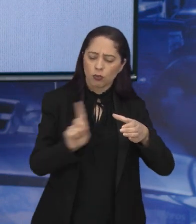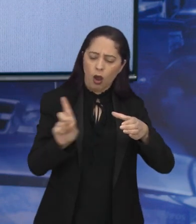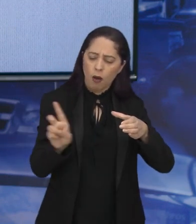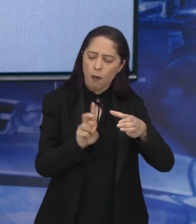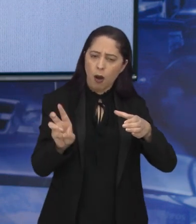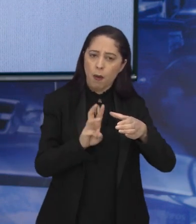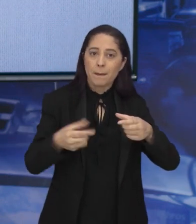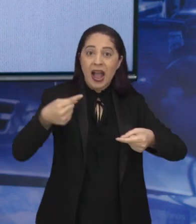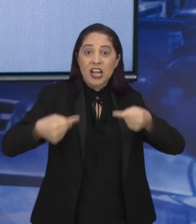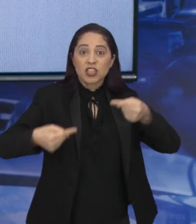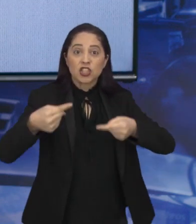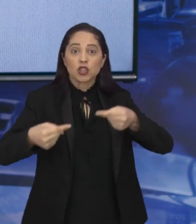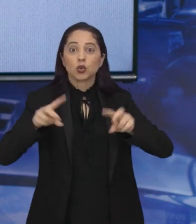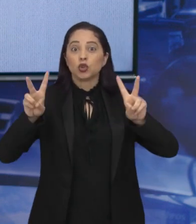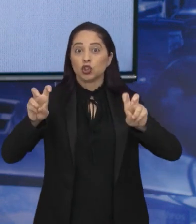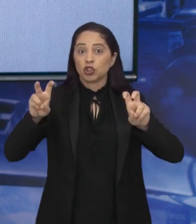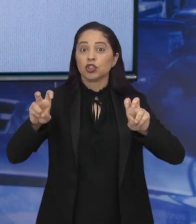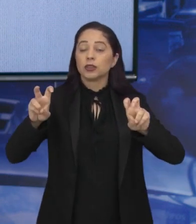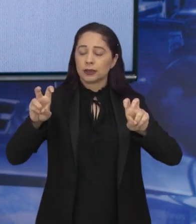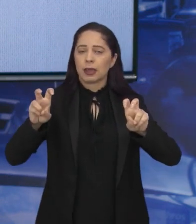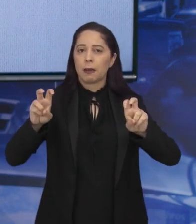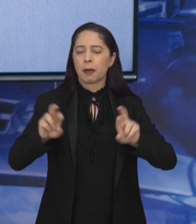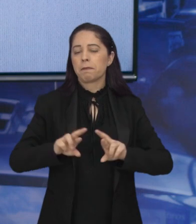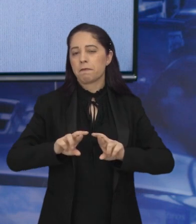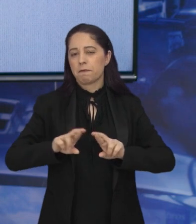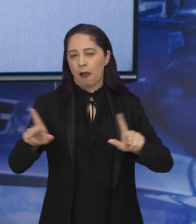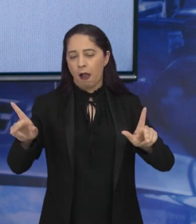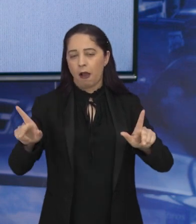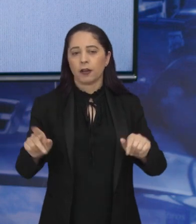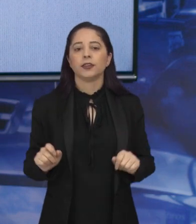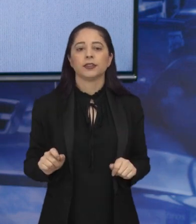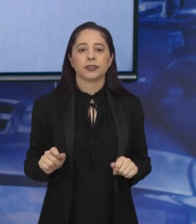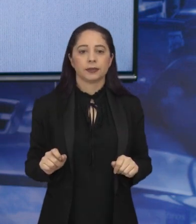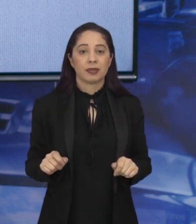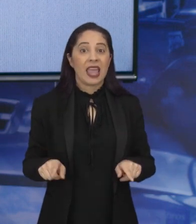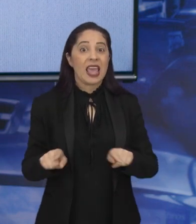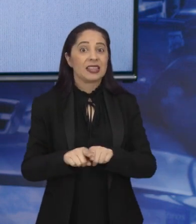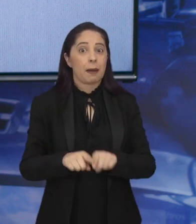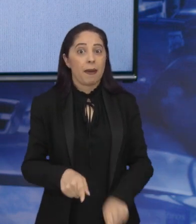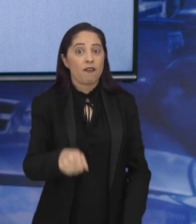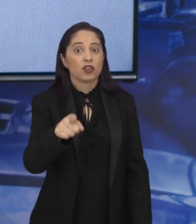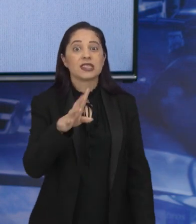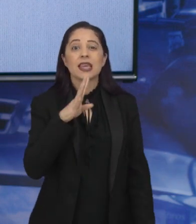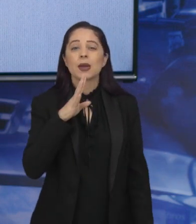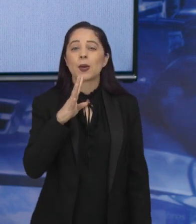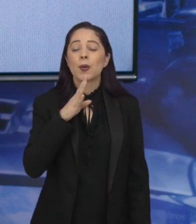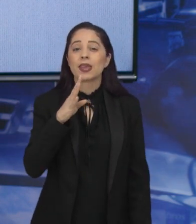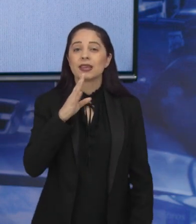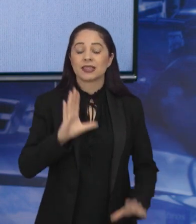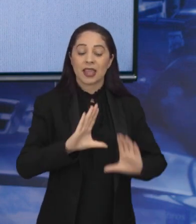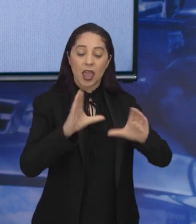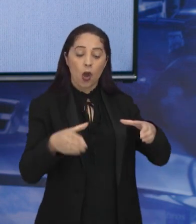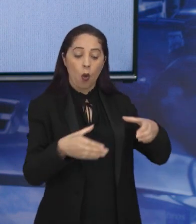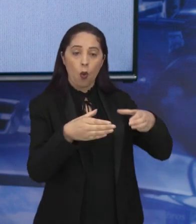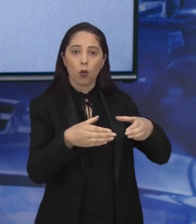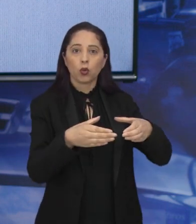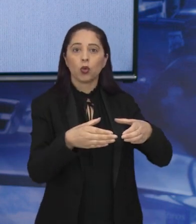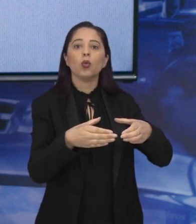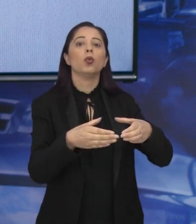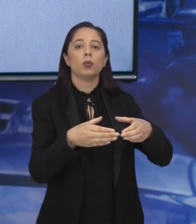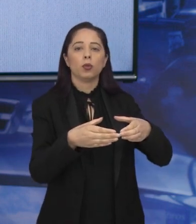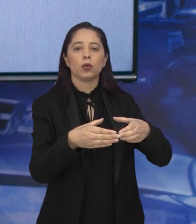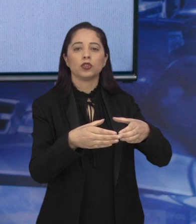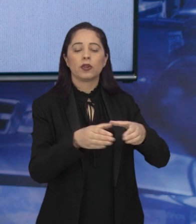sociedade civil para discutir e aprimorar políticas públicas. Nessa edição, você vai conhecer o papel da Comissão